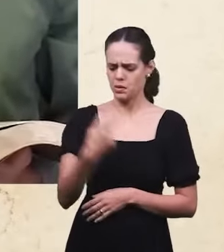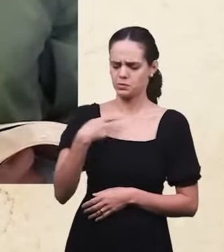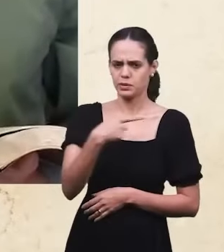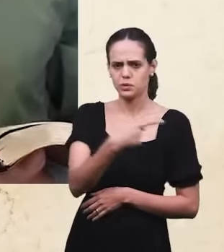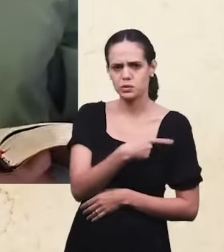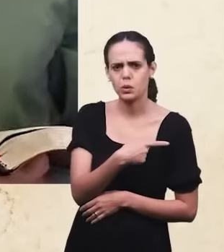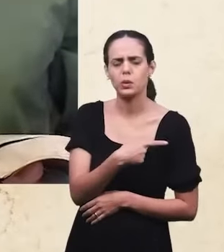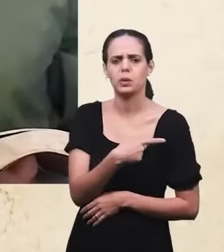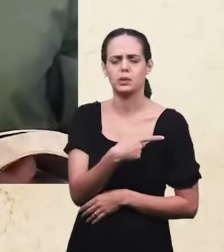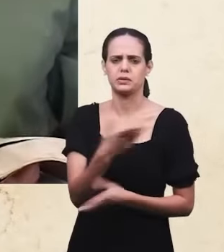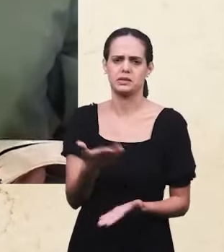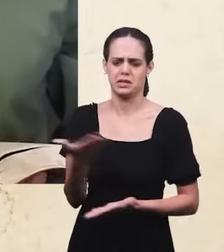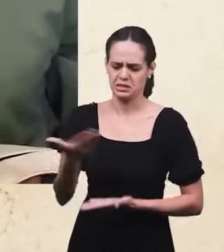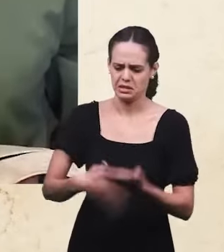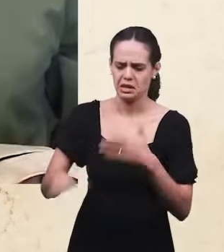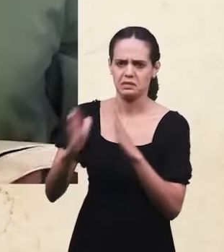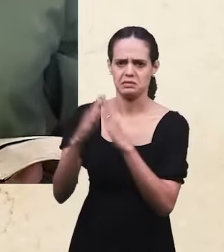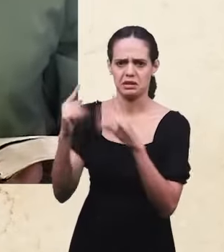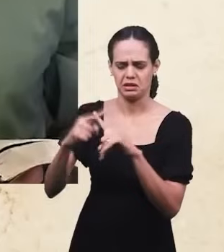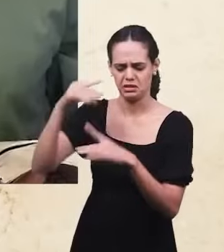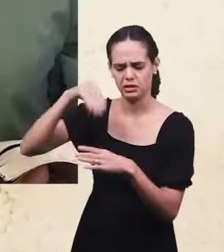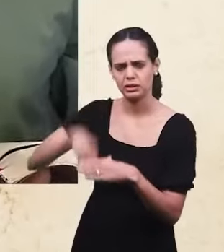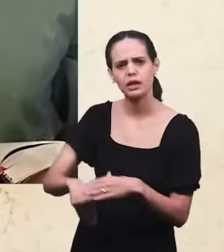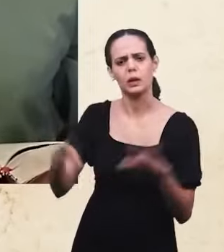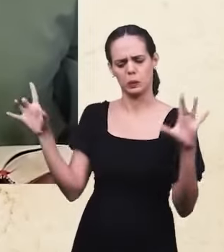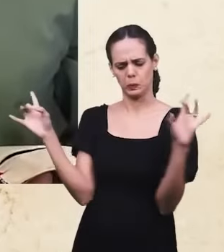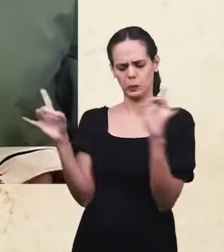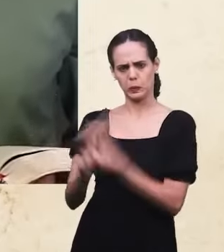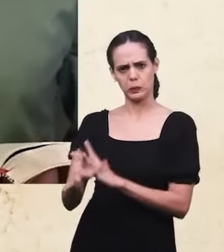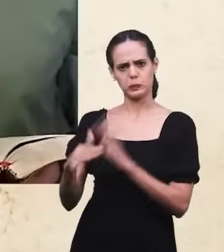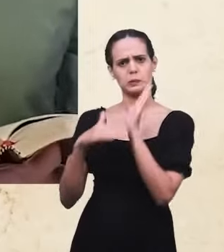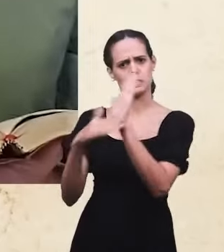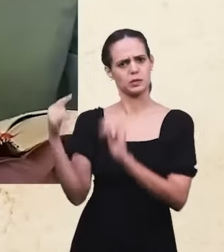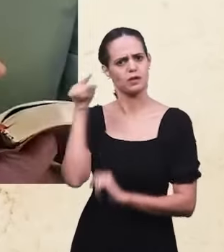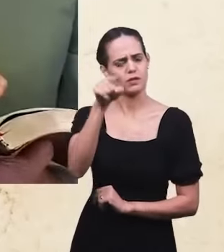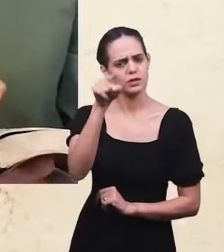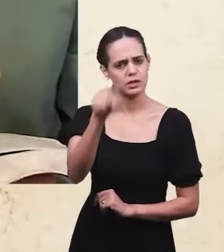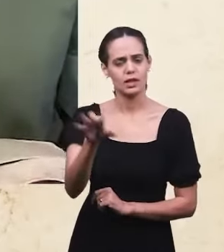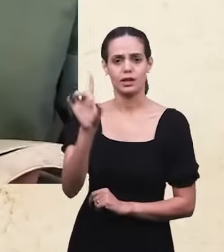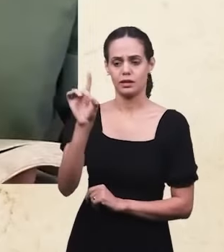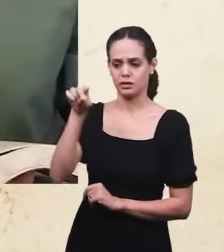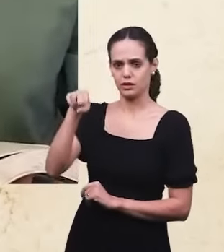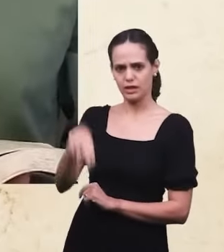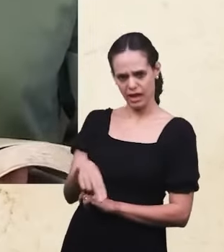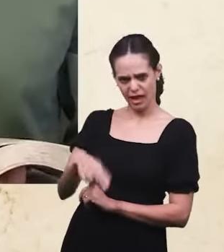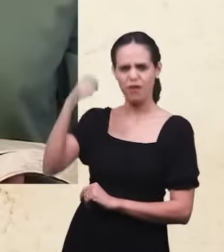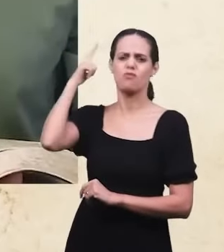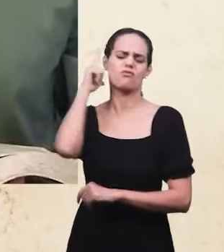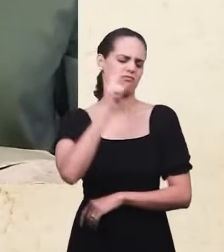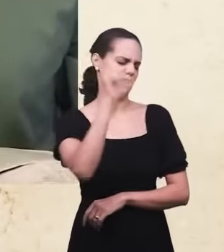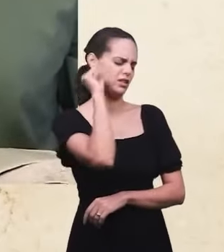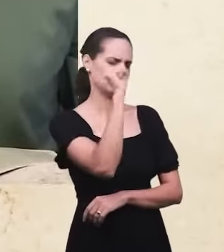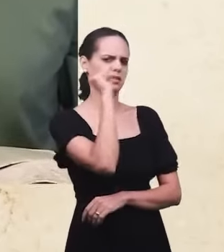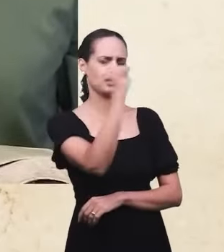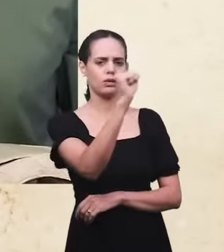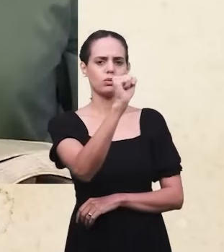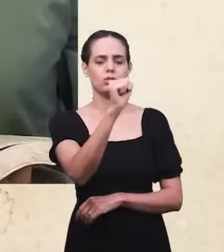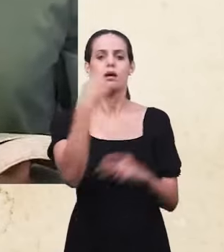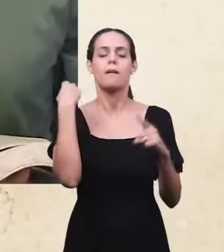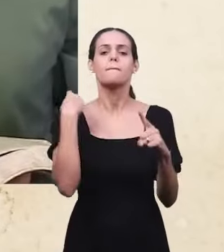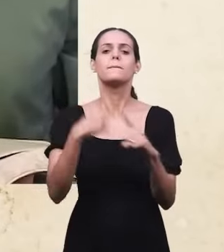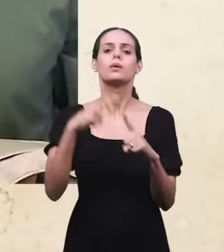nós estamos prontos a ajudá-los. Nós somos um corpo só. E é interessante, meus irmãos, porque Daniel, ele foi